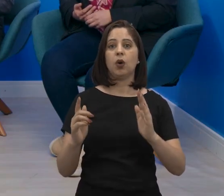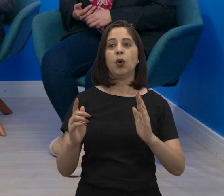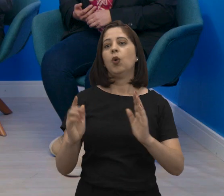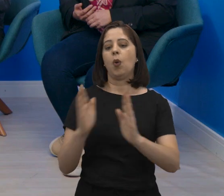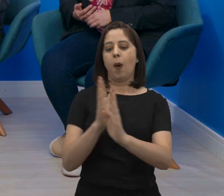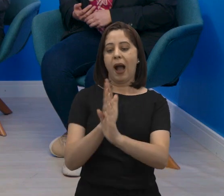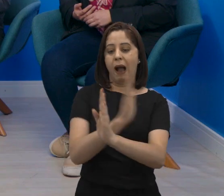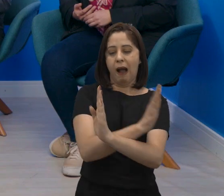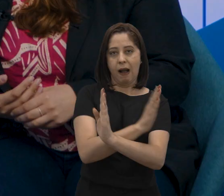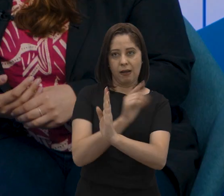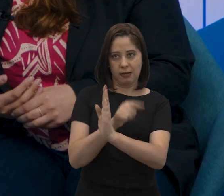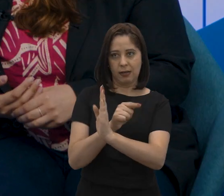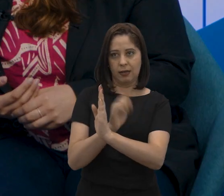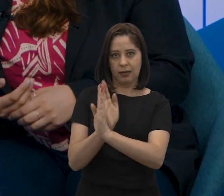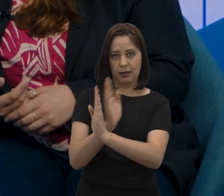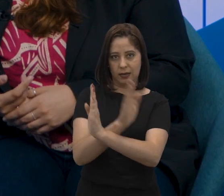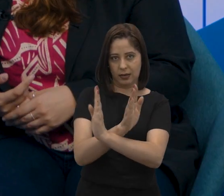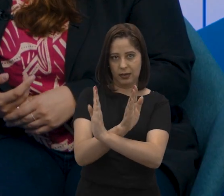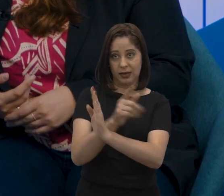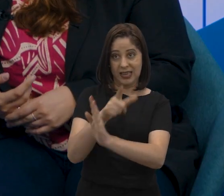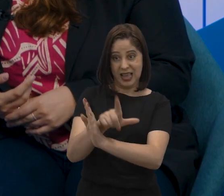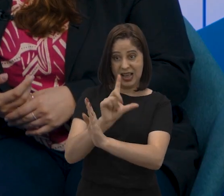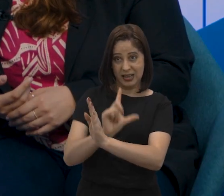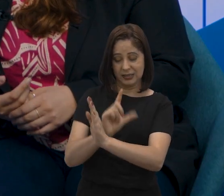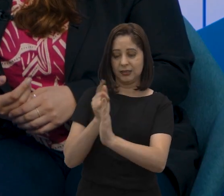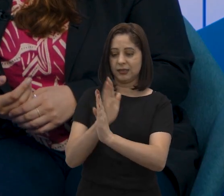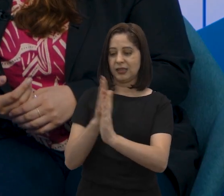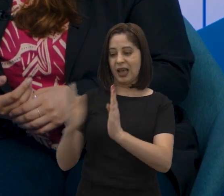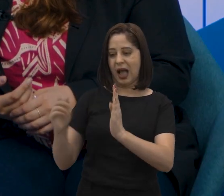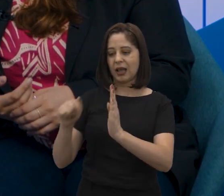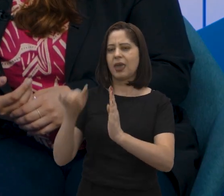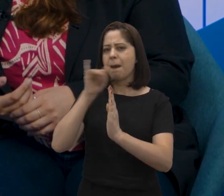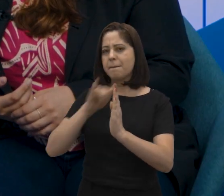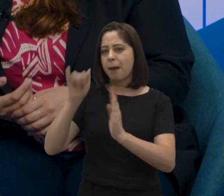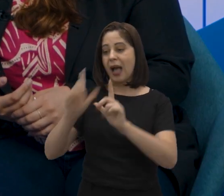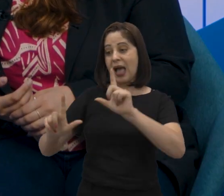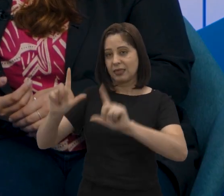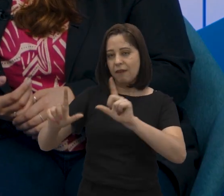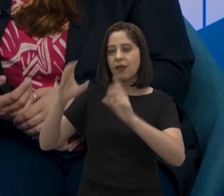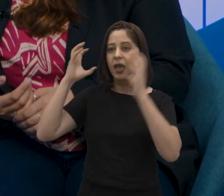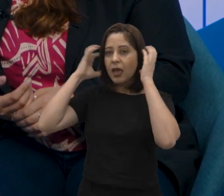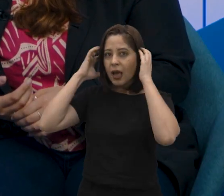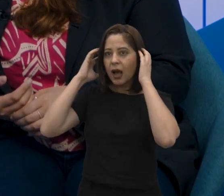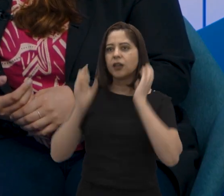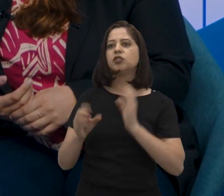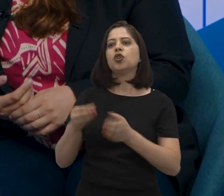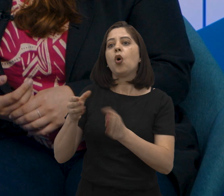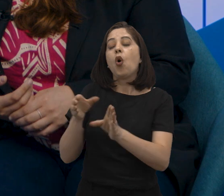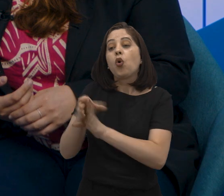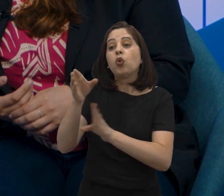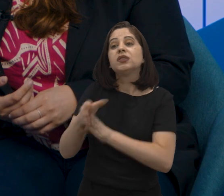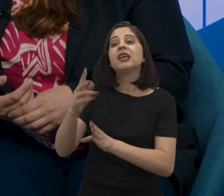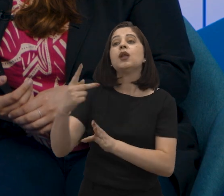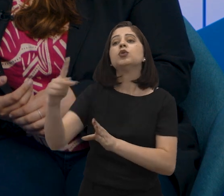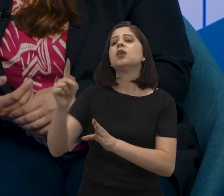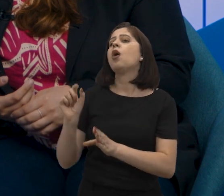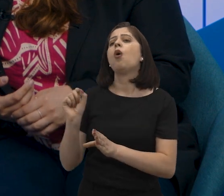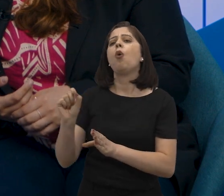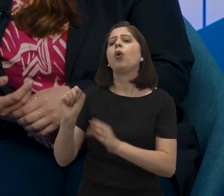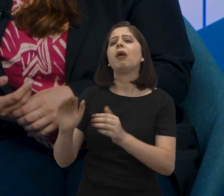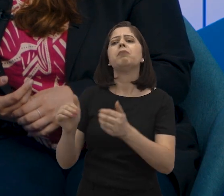se tratando da campanha rádio e TV, né, da propaganda eleitoral, que recomendação que você dá para os